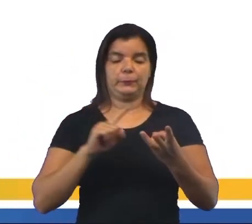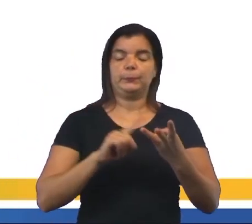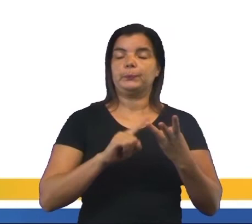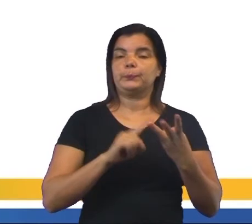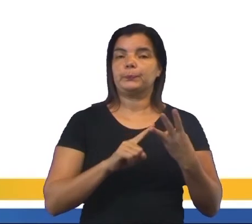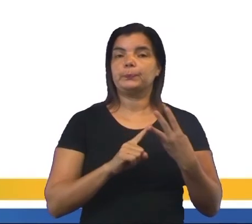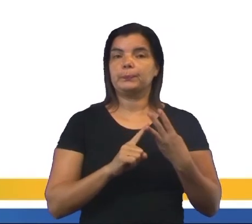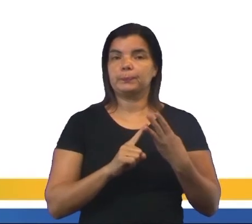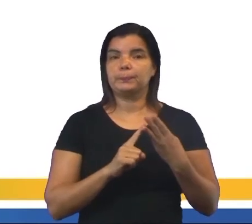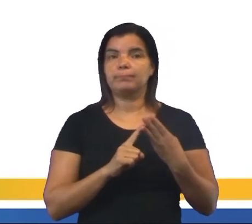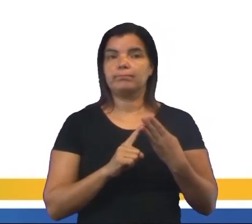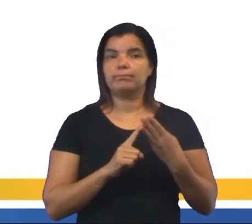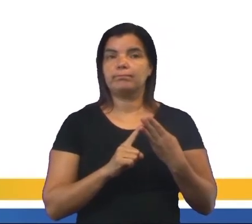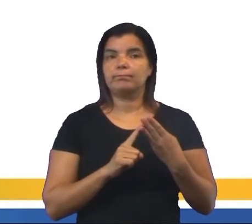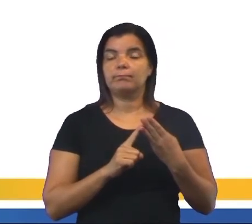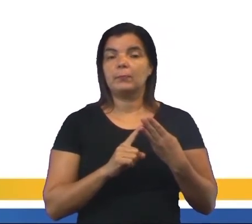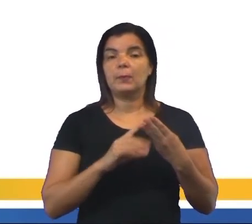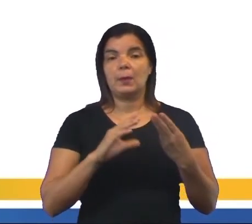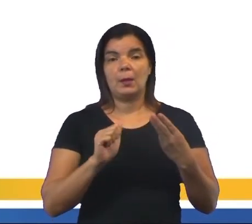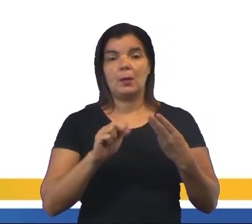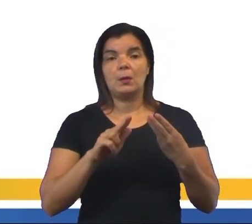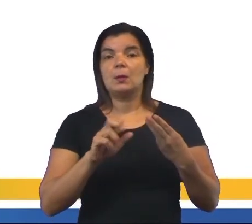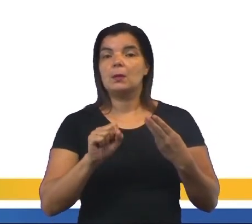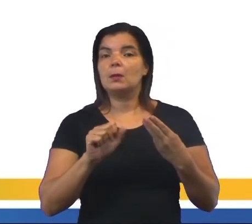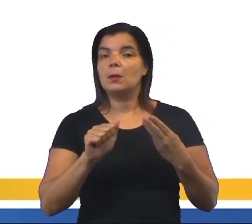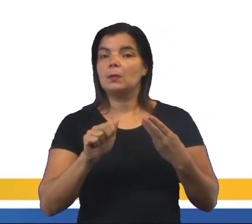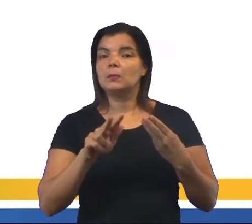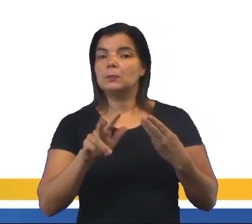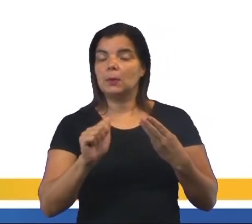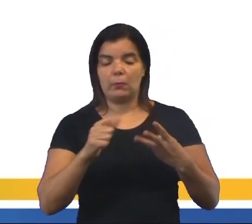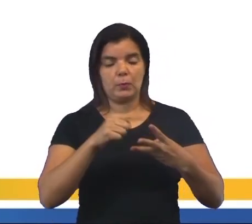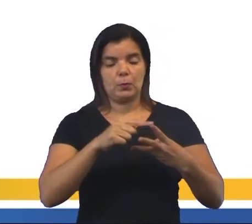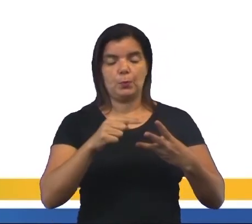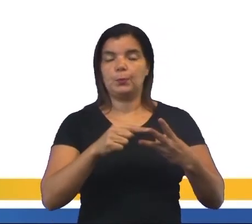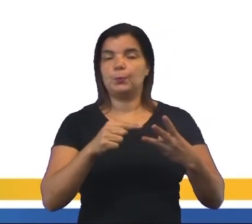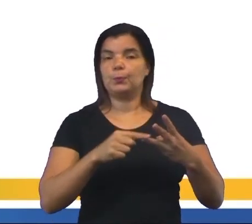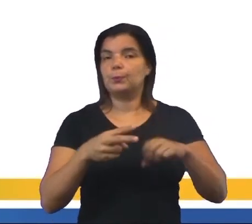a forma verbal causava. Essas três